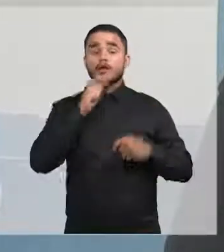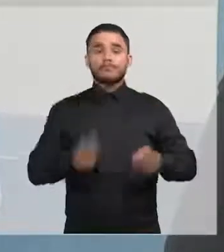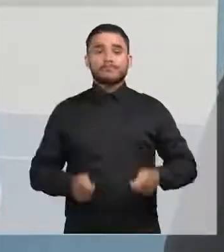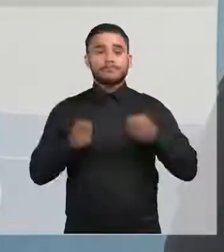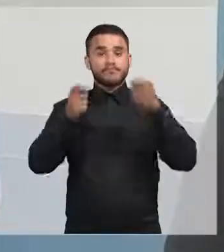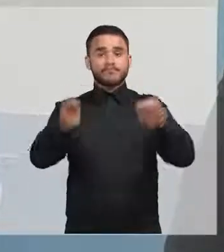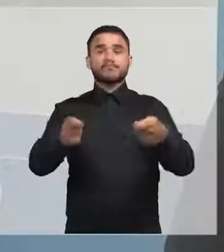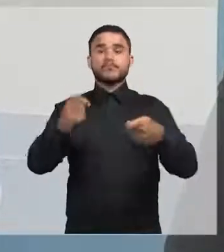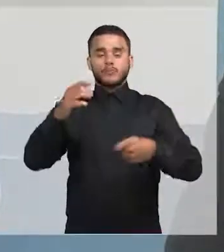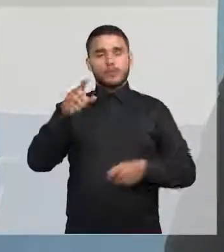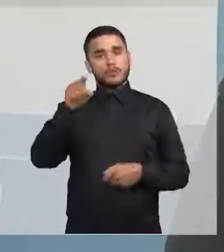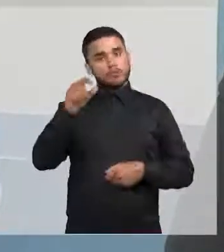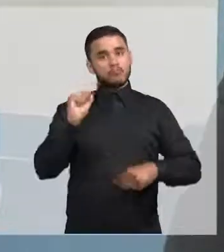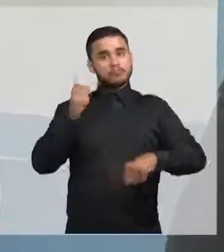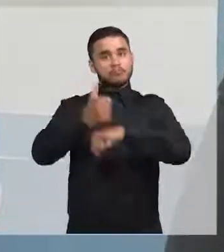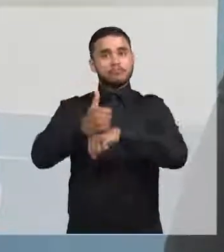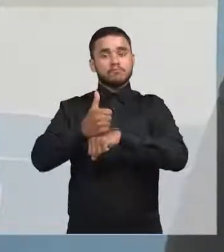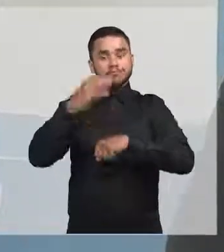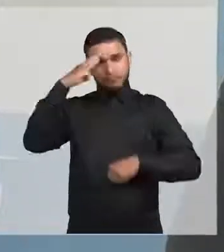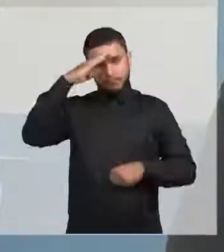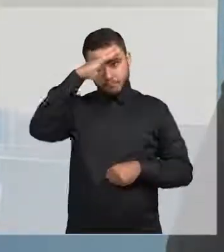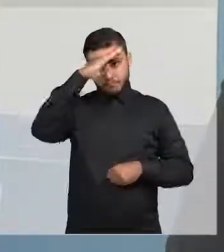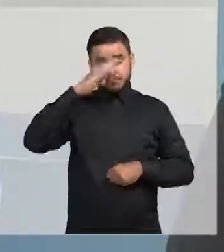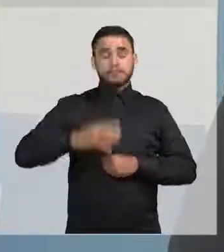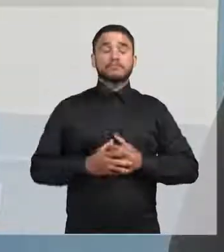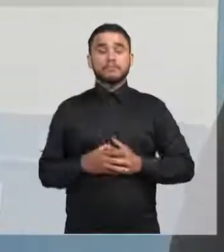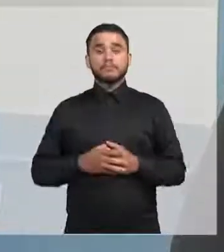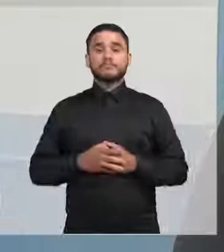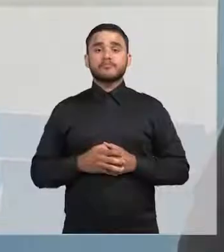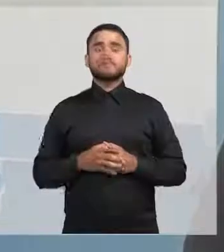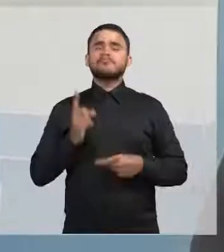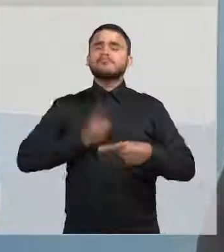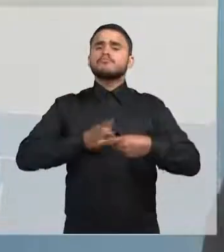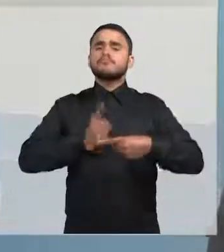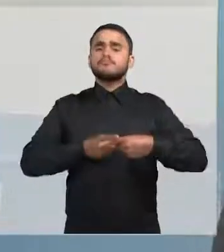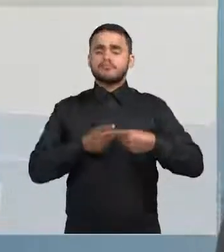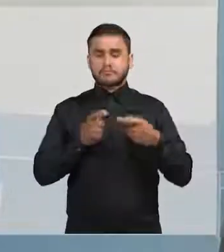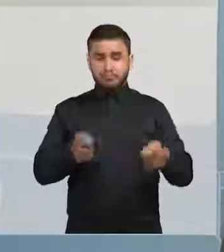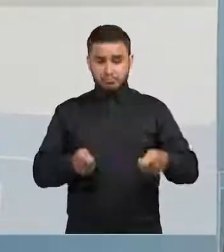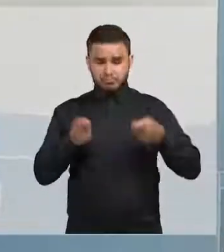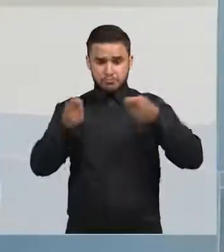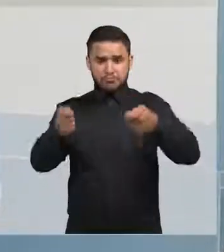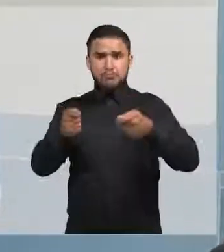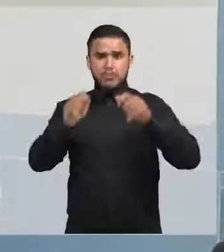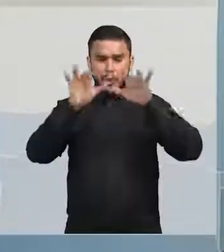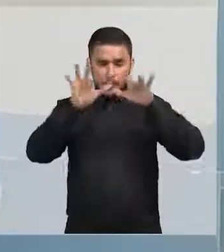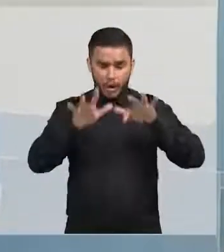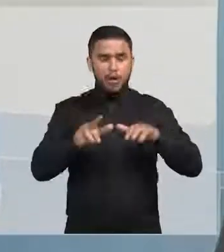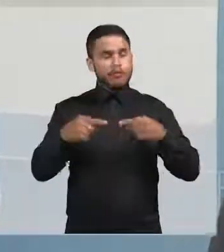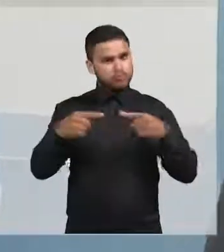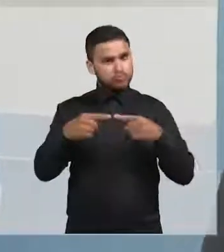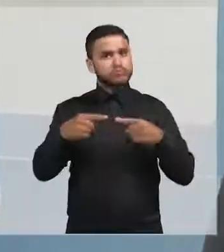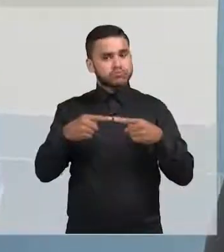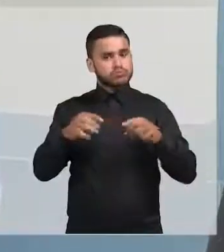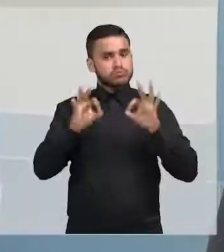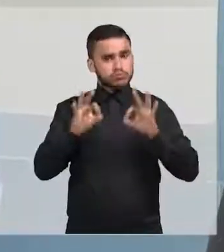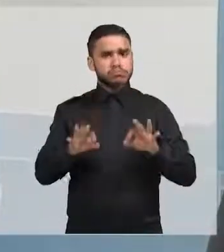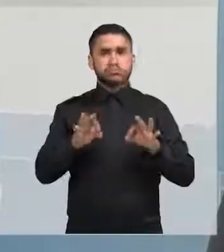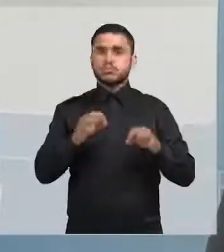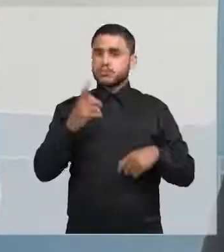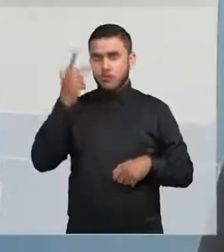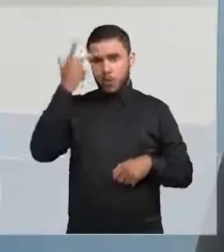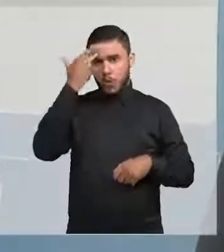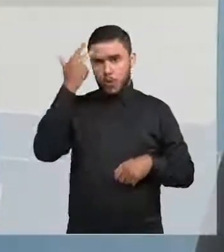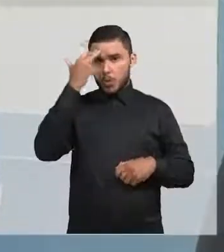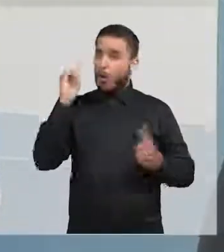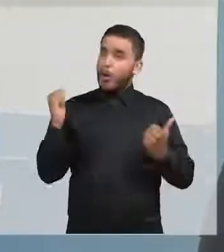portos, irão descer para a Justiça Comum e dizem que Michel Temer ainda pode ser preso no próximo ano,